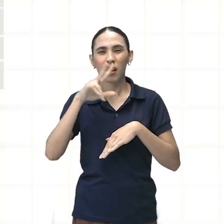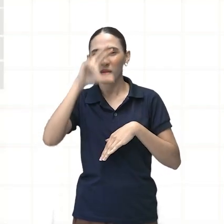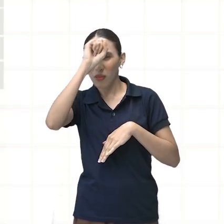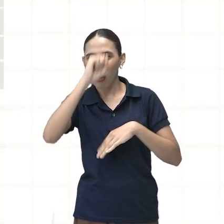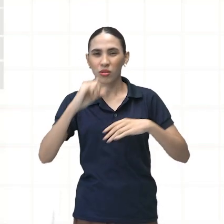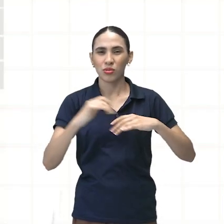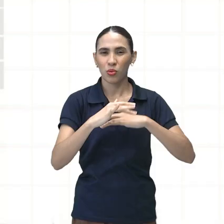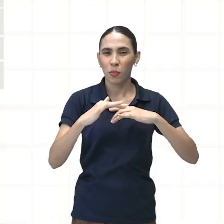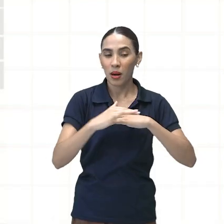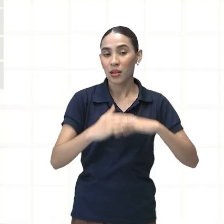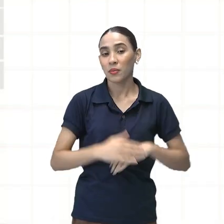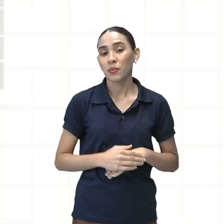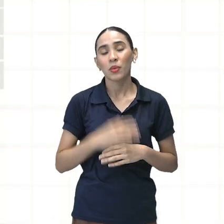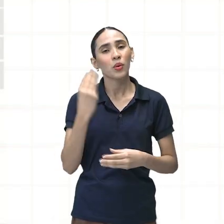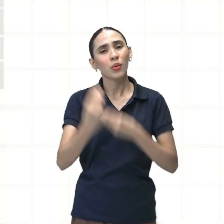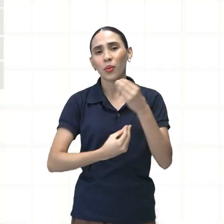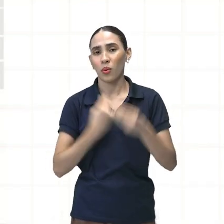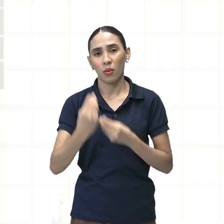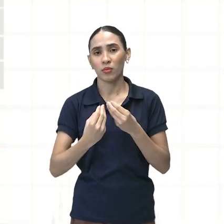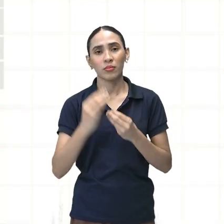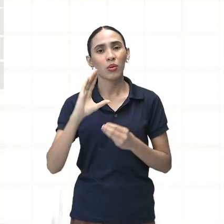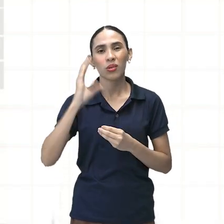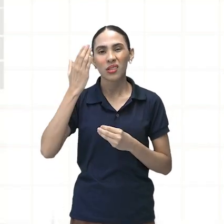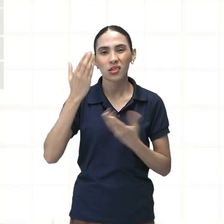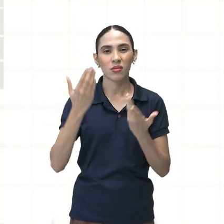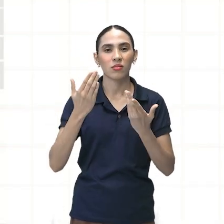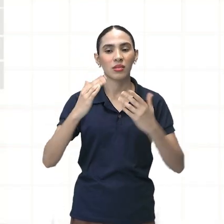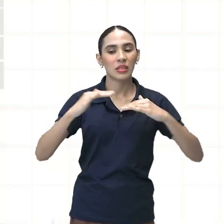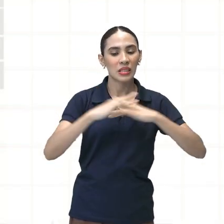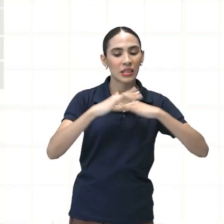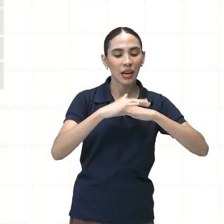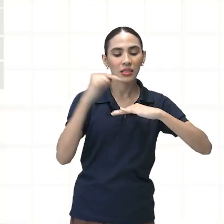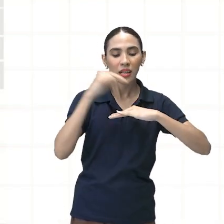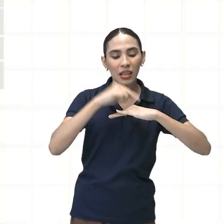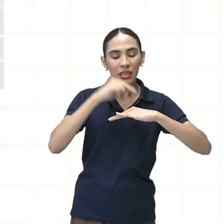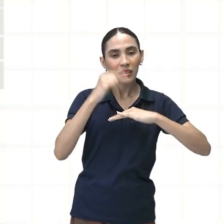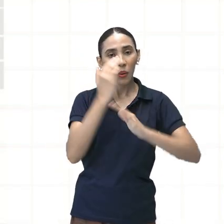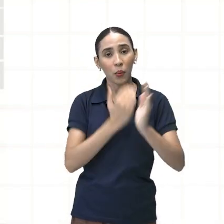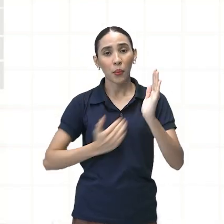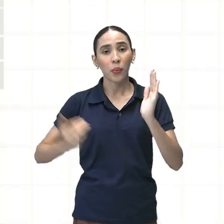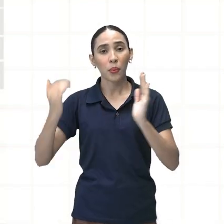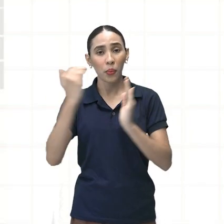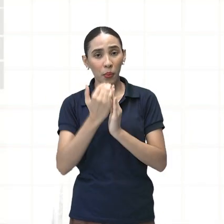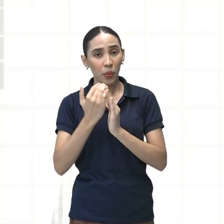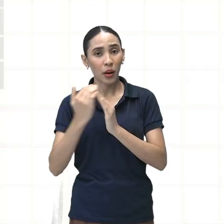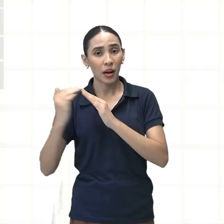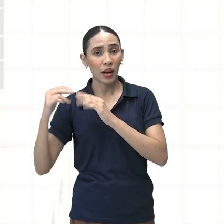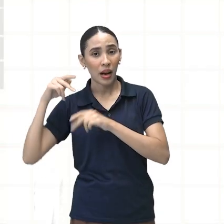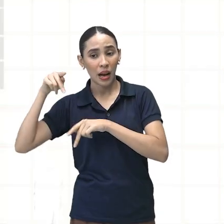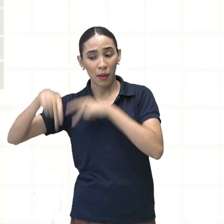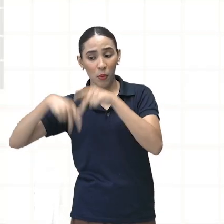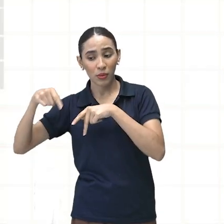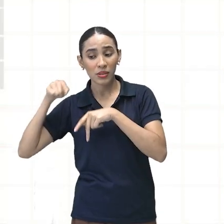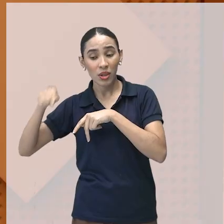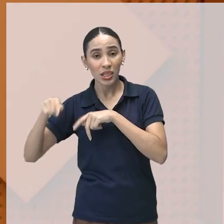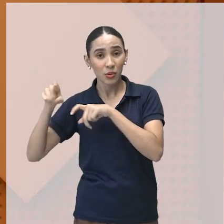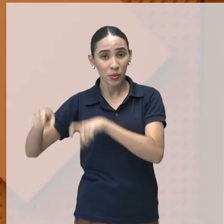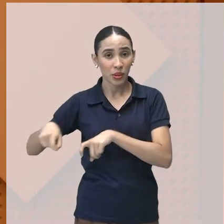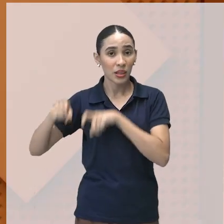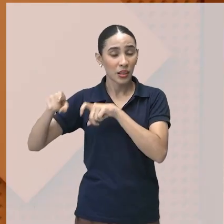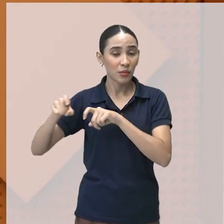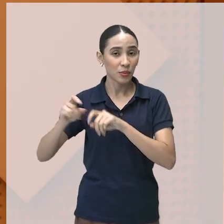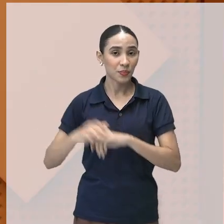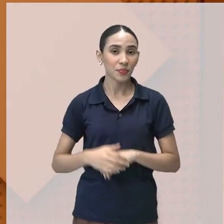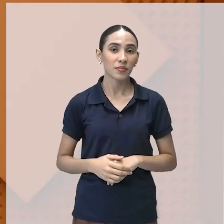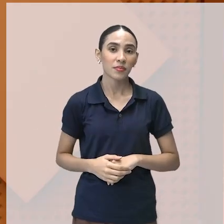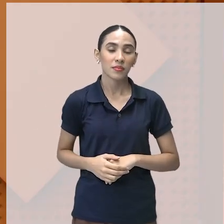predominantemente urbana, né? Como foi que a população da cidade superou a população do campo, né?